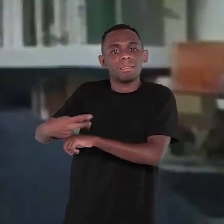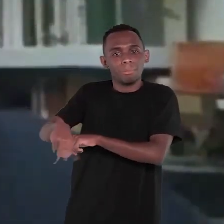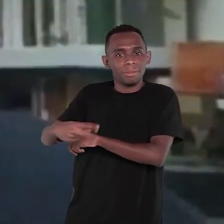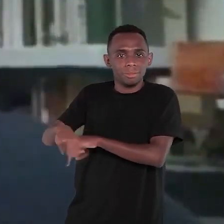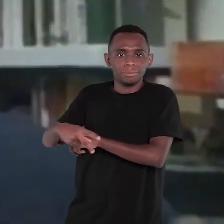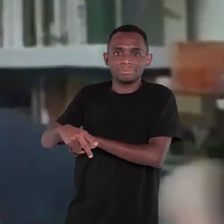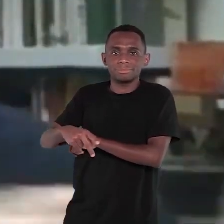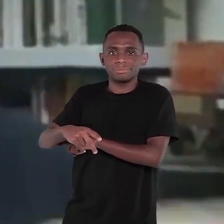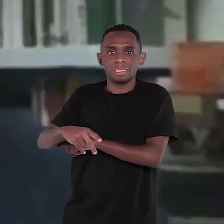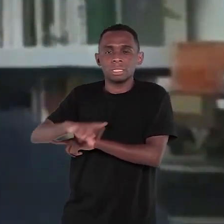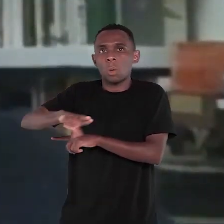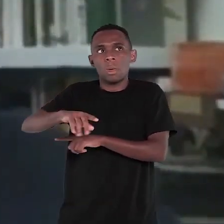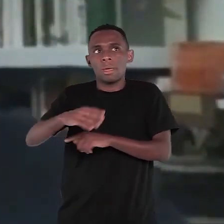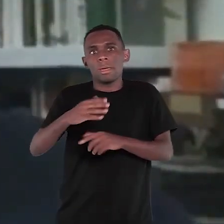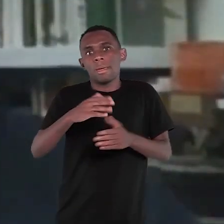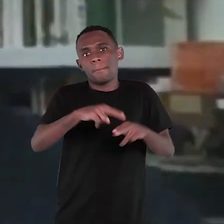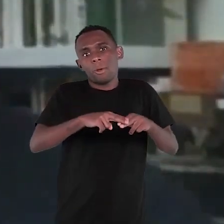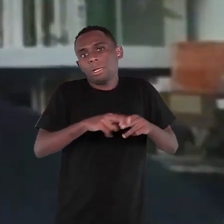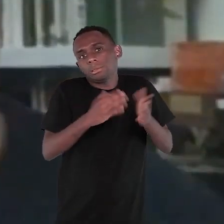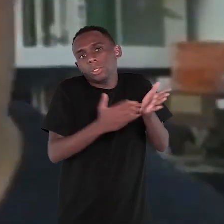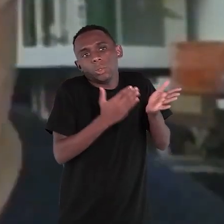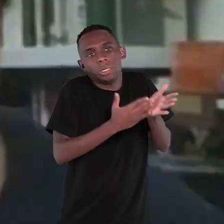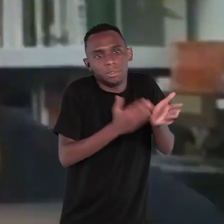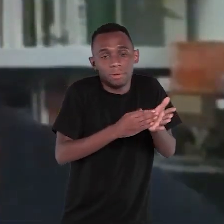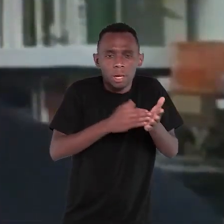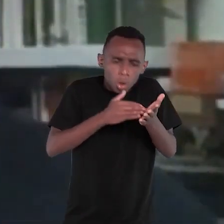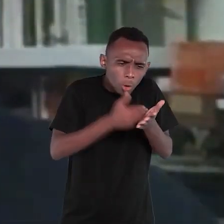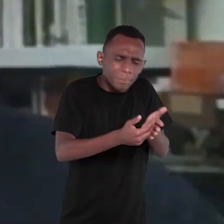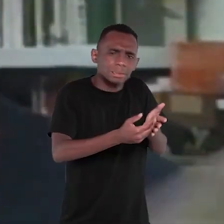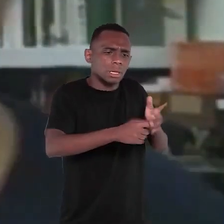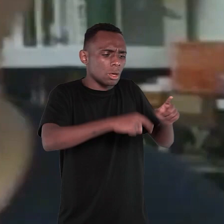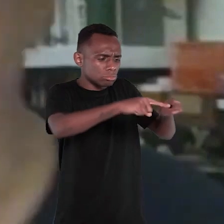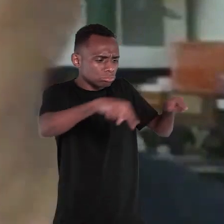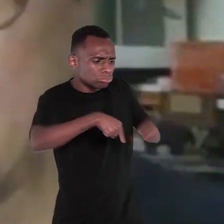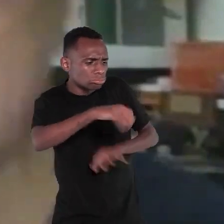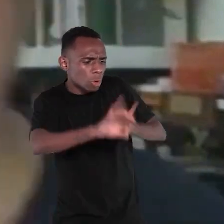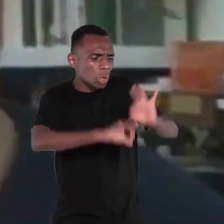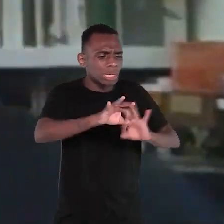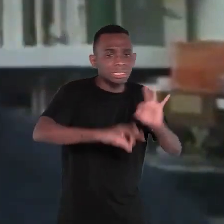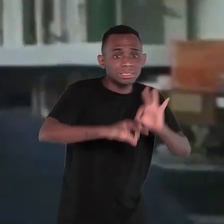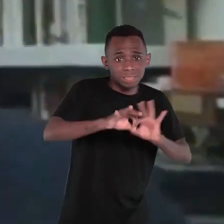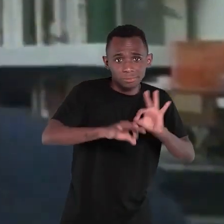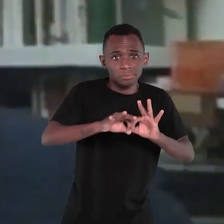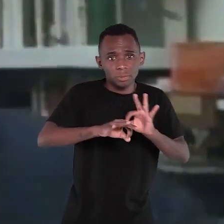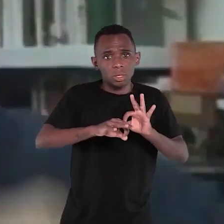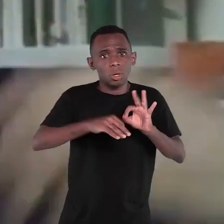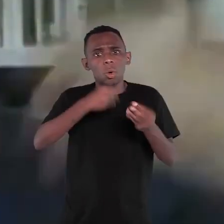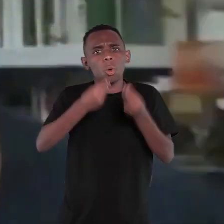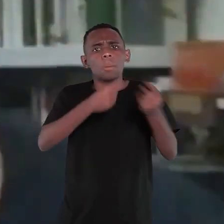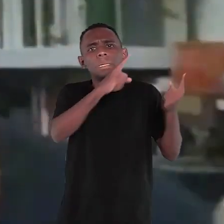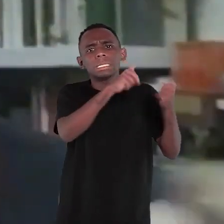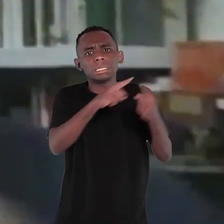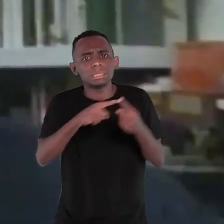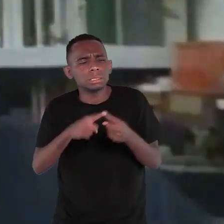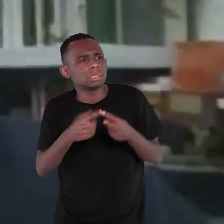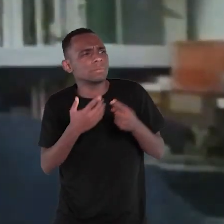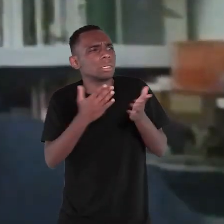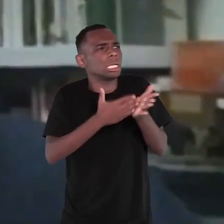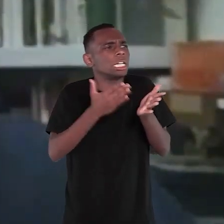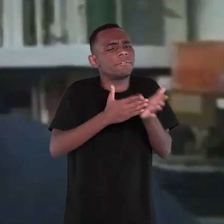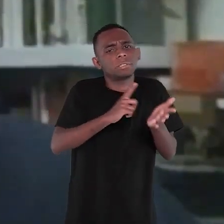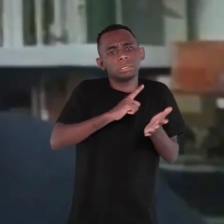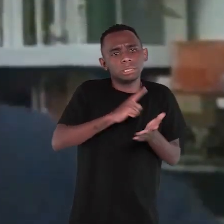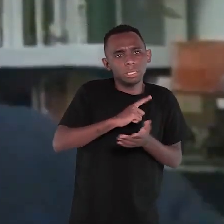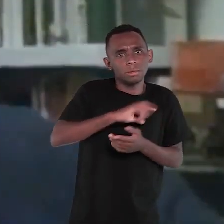não do acervo. Você vai começar a pensar o espaço, o acervo, inclusive que tipo de acervo que